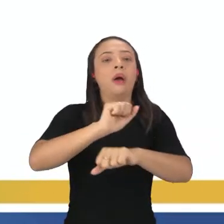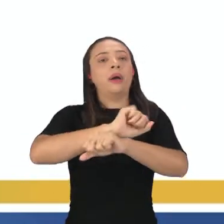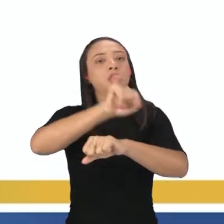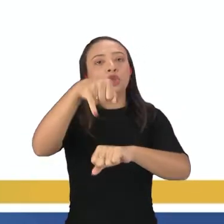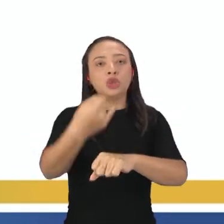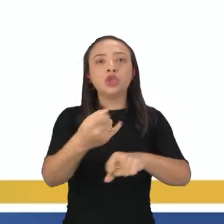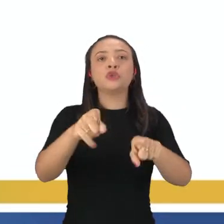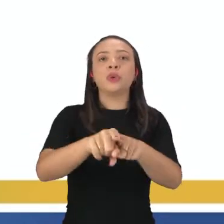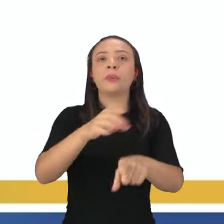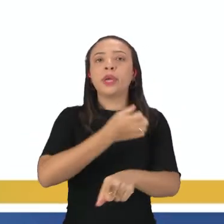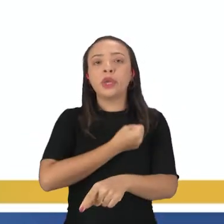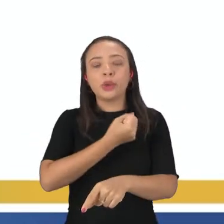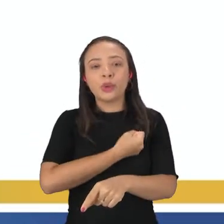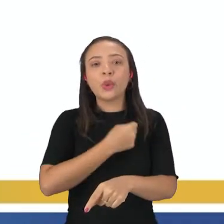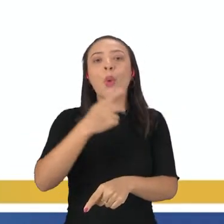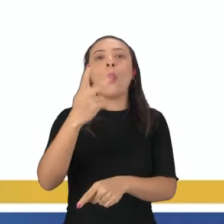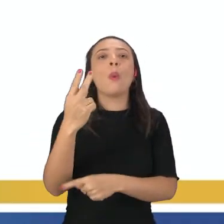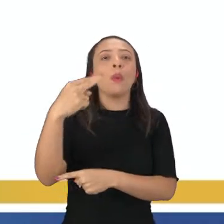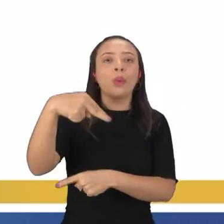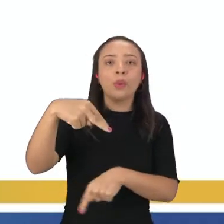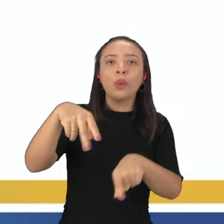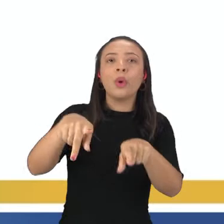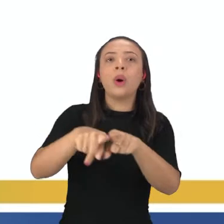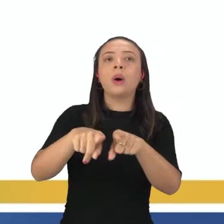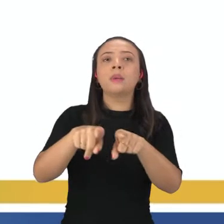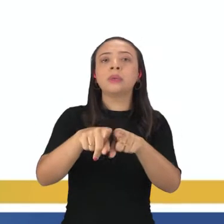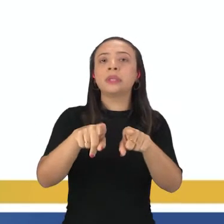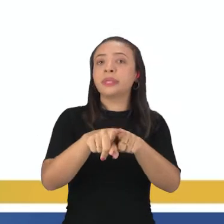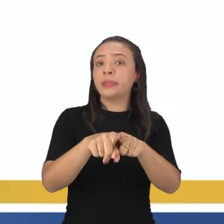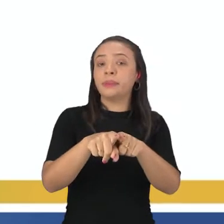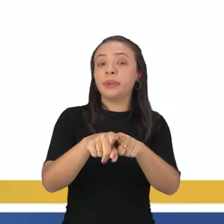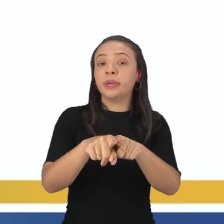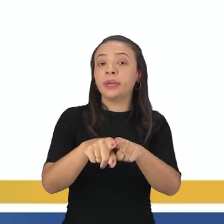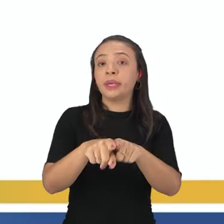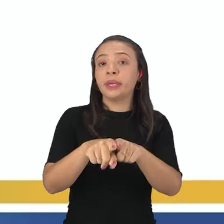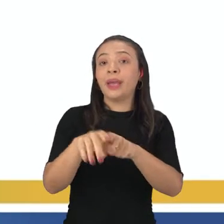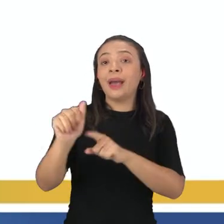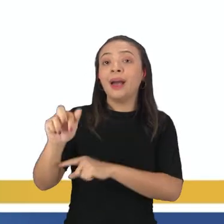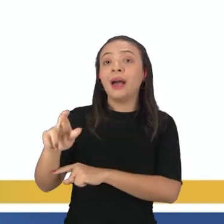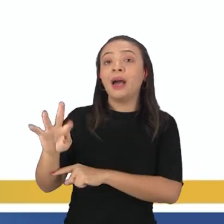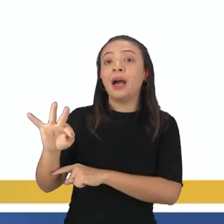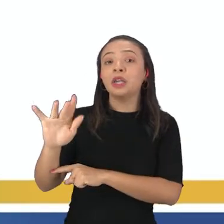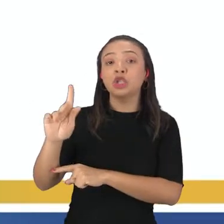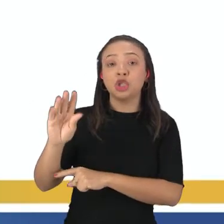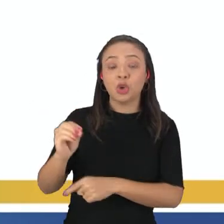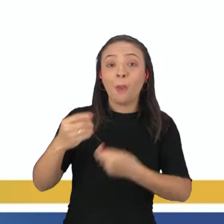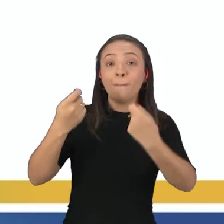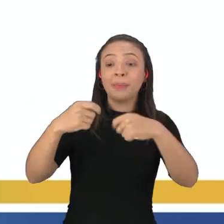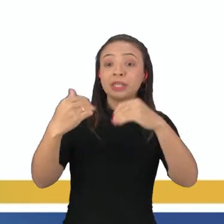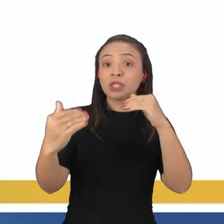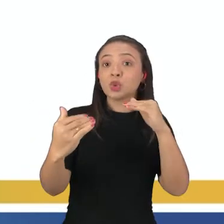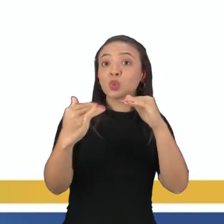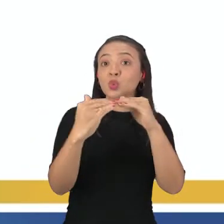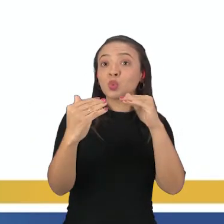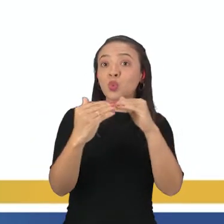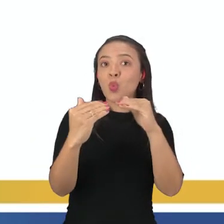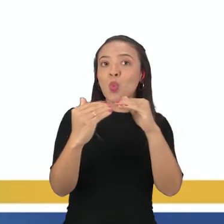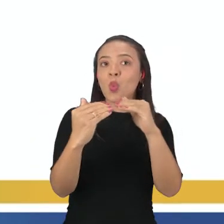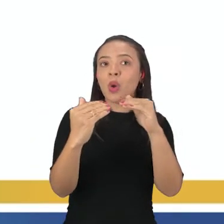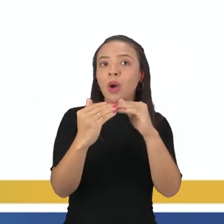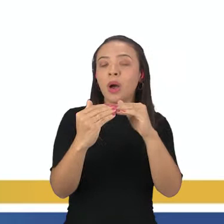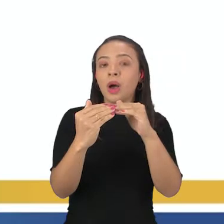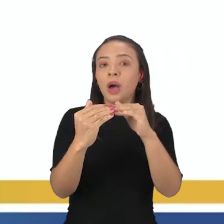adjetivo, numeral, pronome e artigo devem harmonizar-se quanto